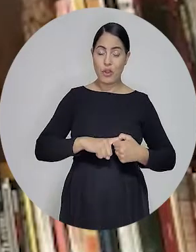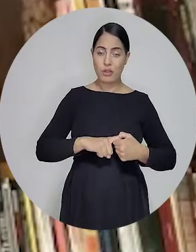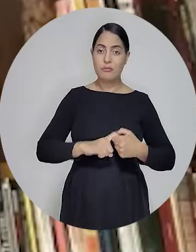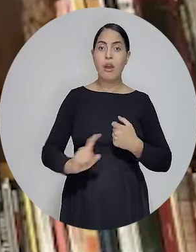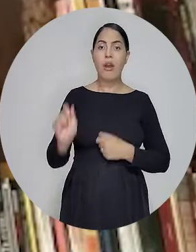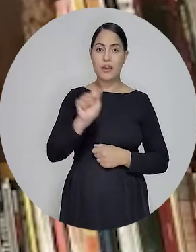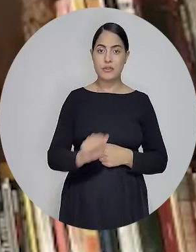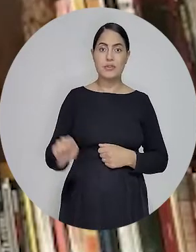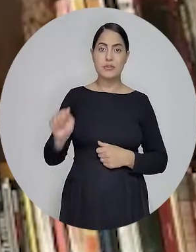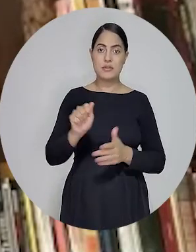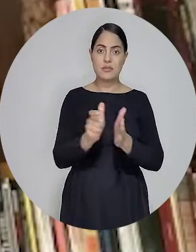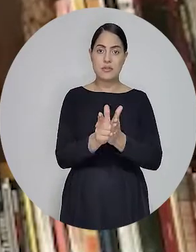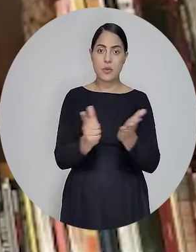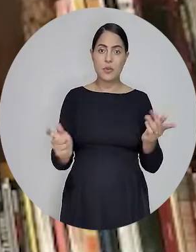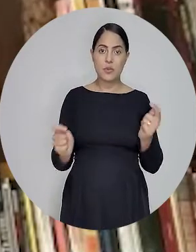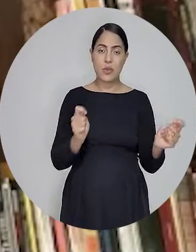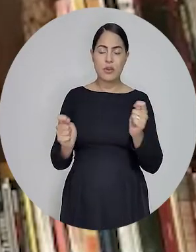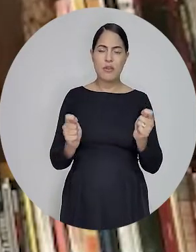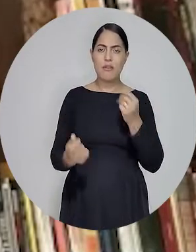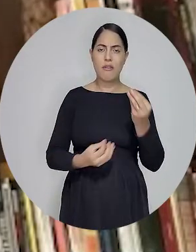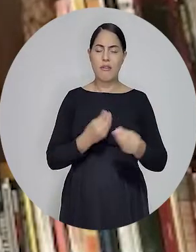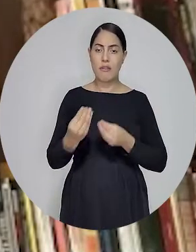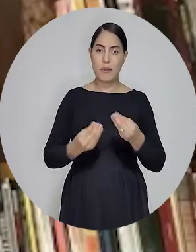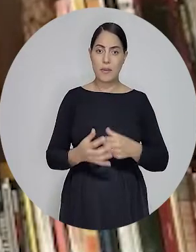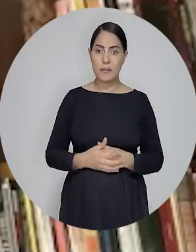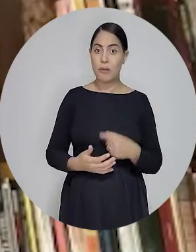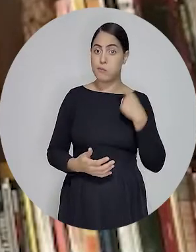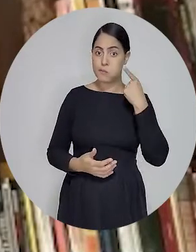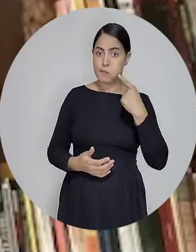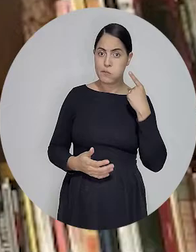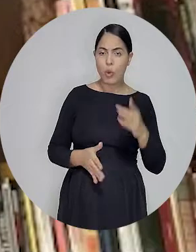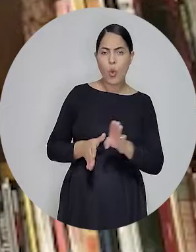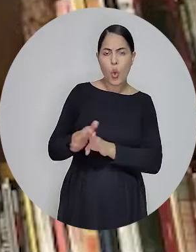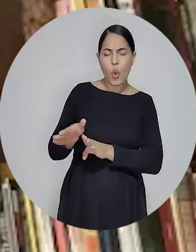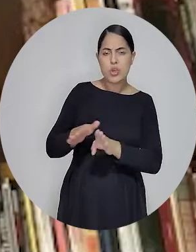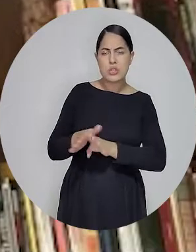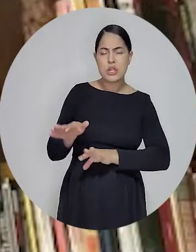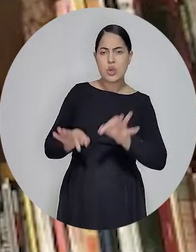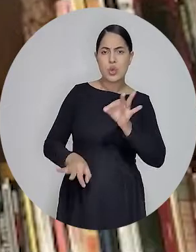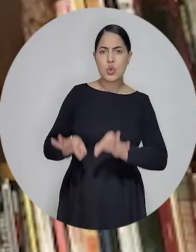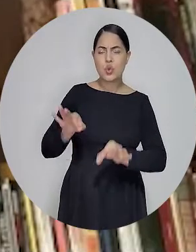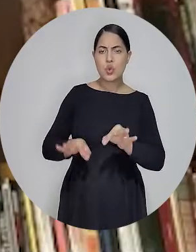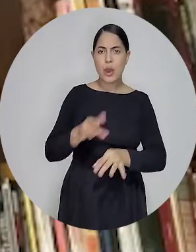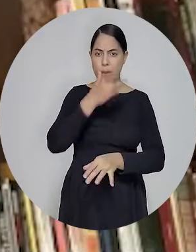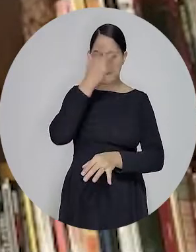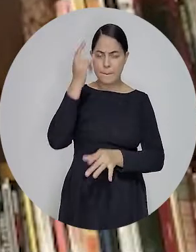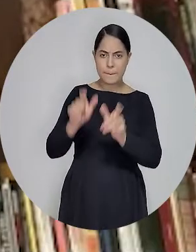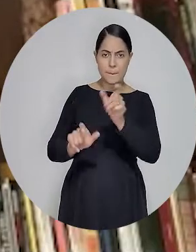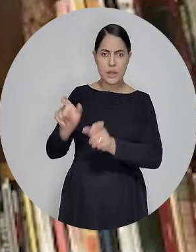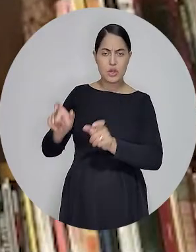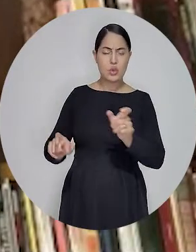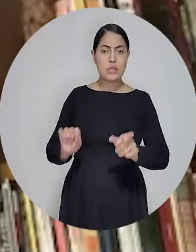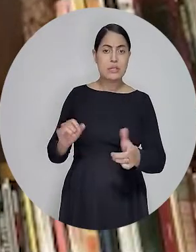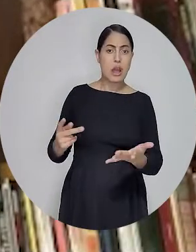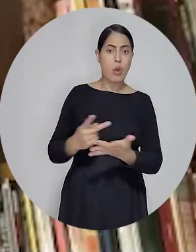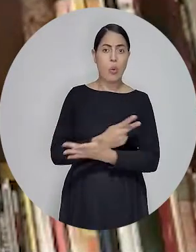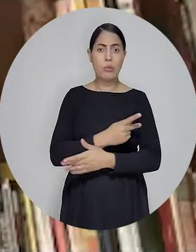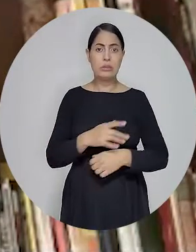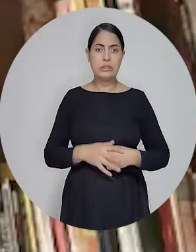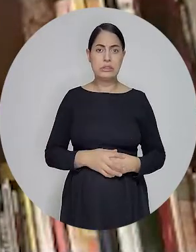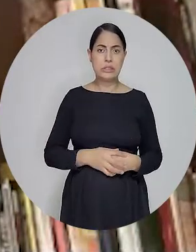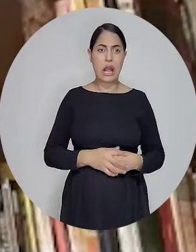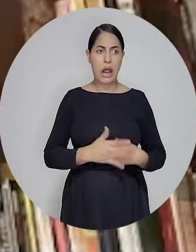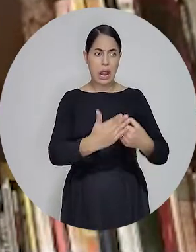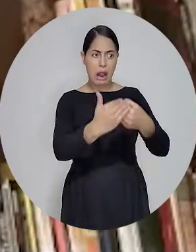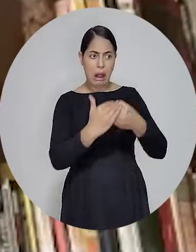de jornalistas para que advogados possam dar orientação jurídica, não advogar, mas orientação jurídica para jornalistas que